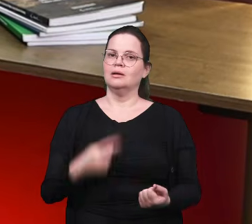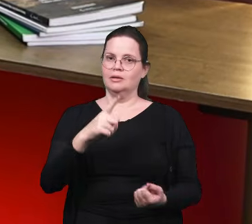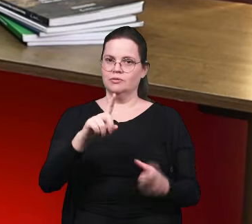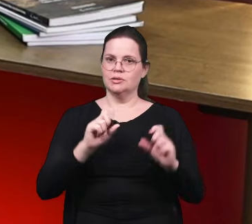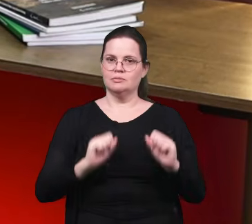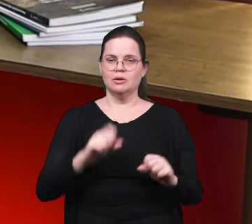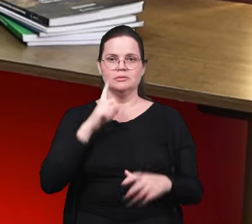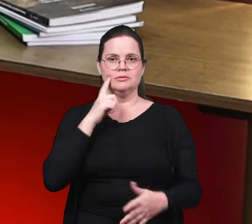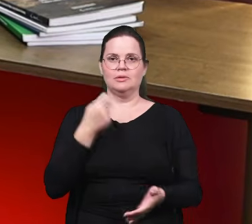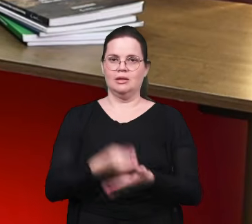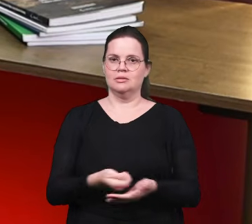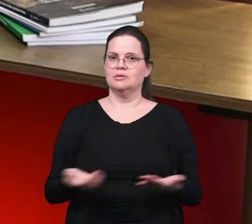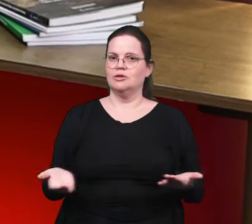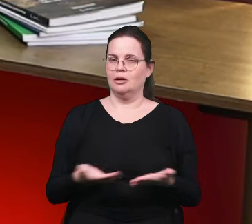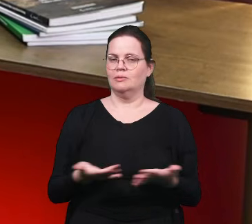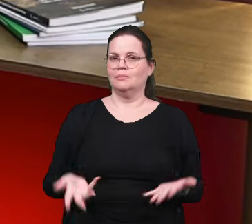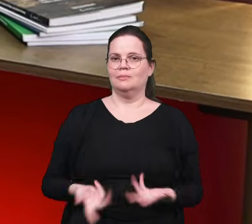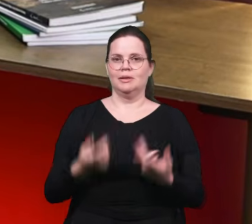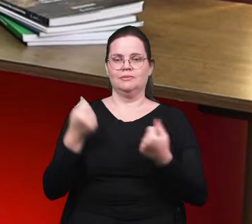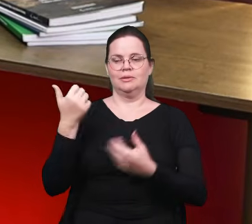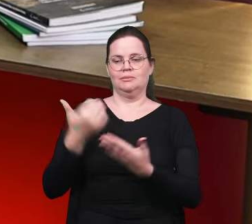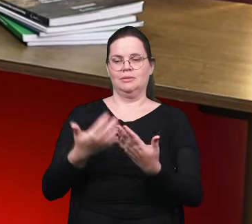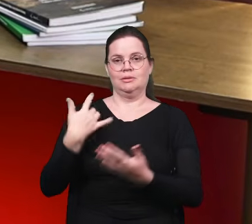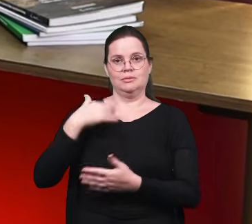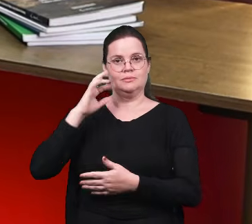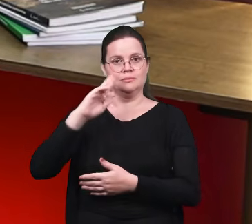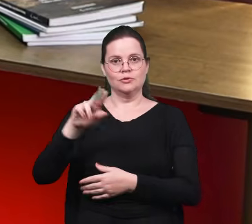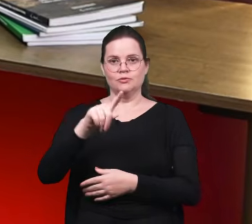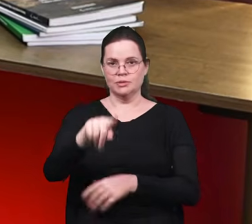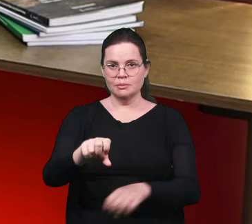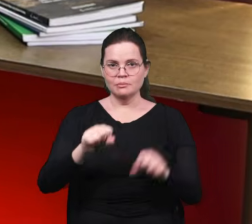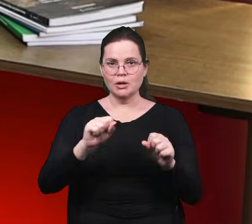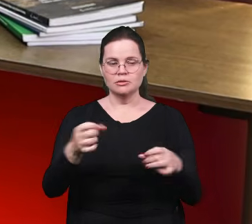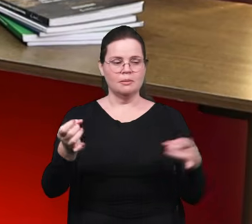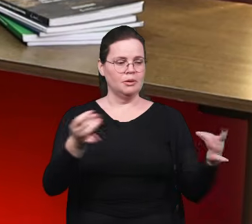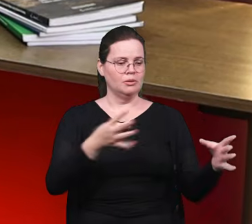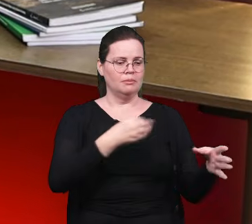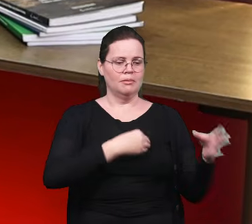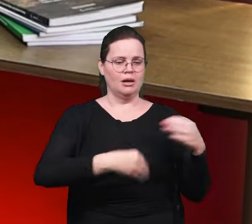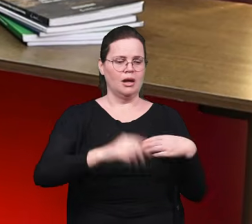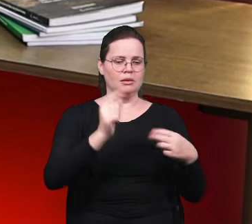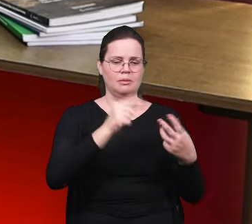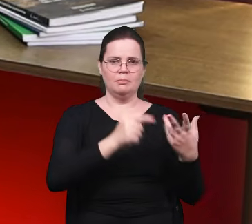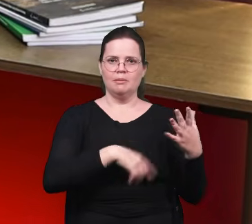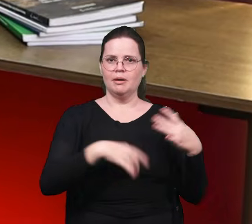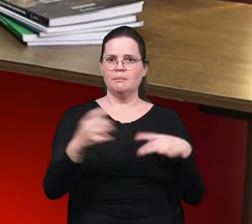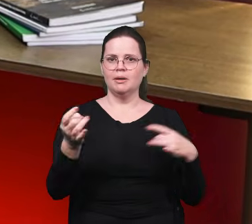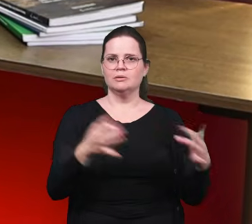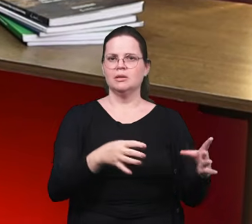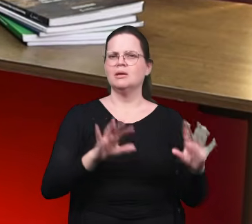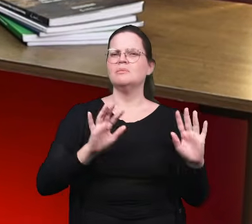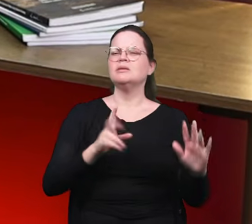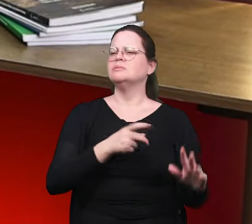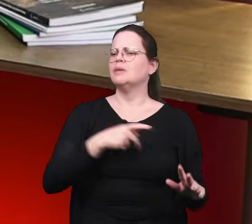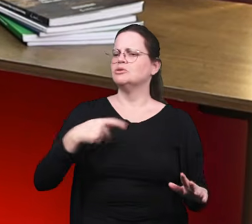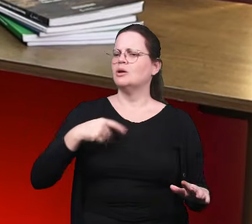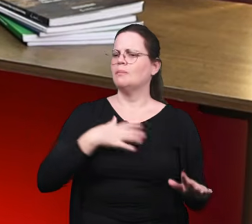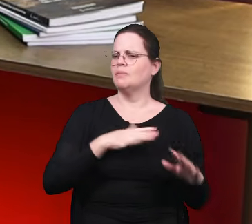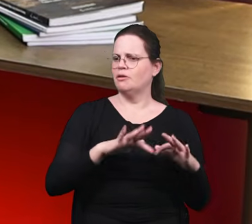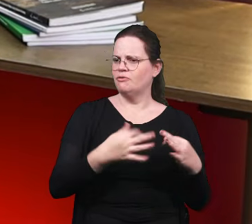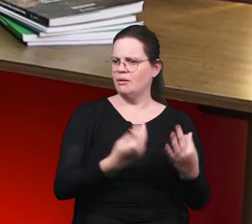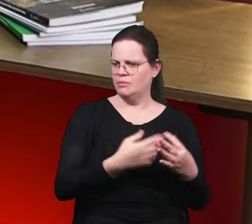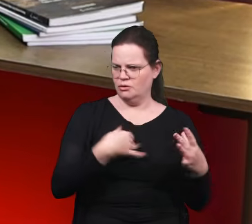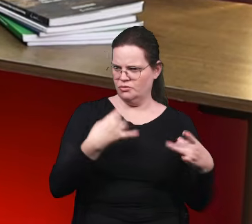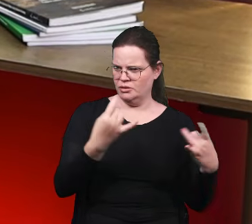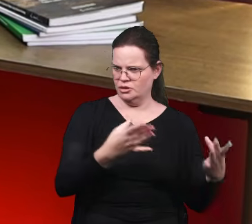decisão gloriosa e maravilhosa na presença do Senhor. Você pode deixar tudo. Mas, pastor, eu vou deixar tudo, a minha família,